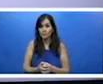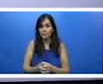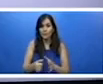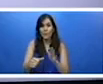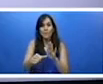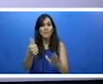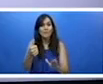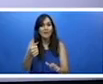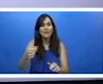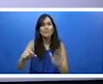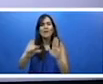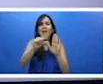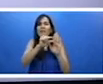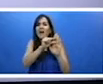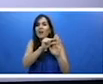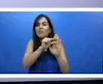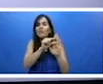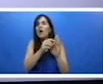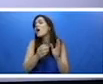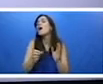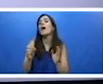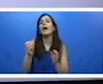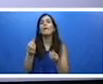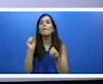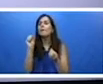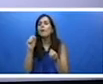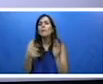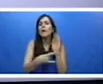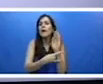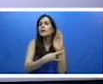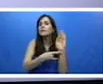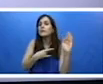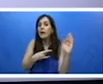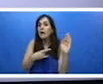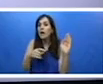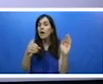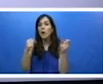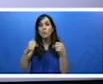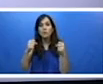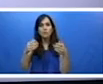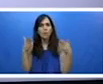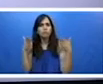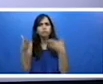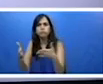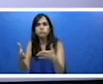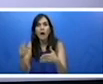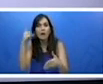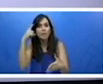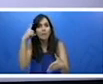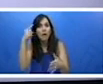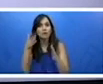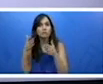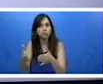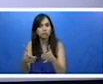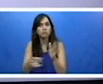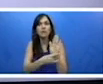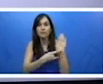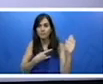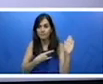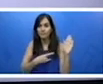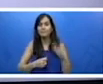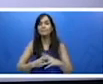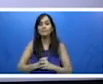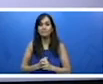é a apresentação do autor. Se é uma resenha, eu preciso já apresentar a minha ideia, já de início, no primeiro parágrafo. Informações